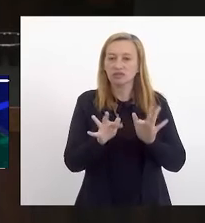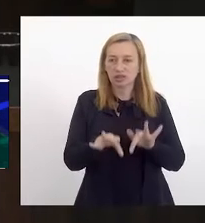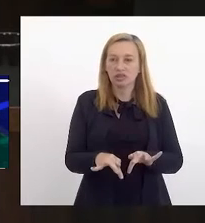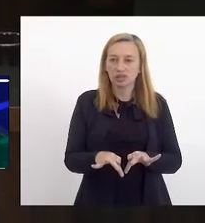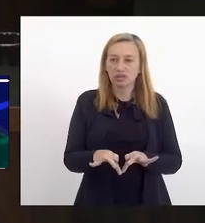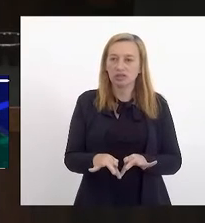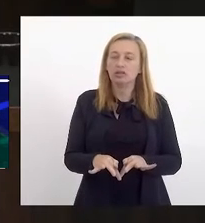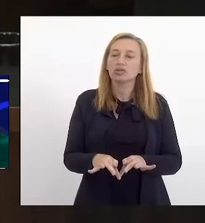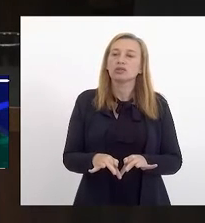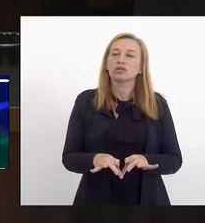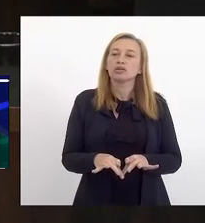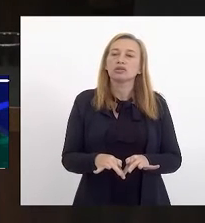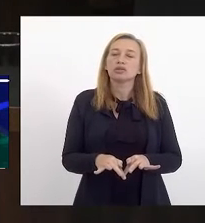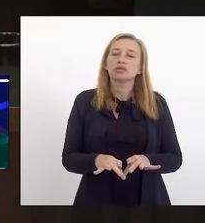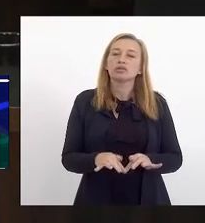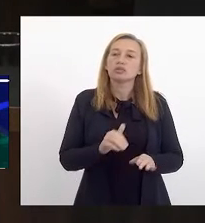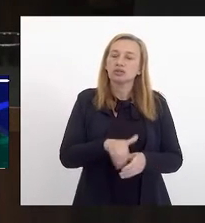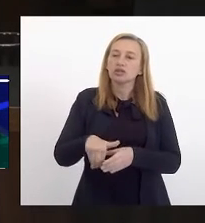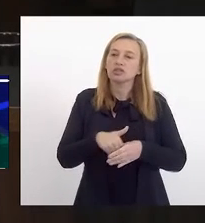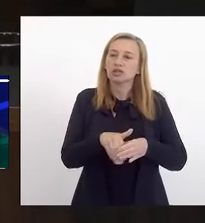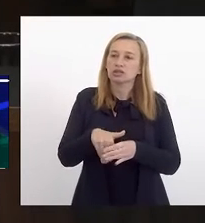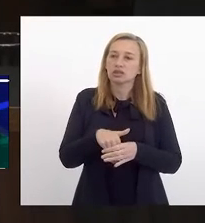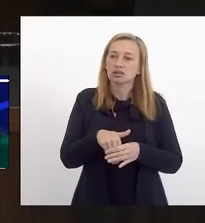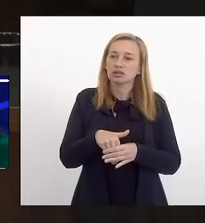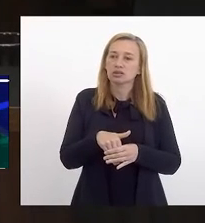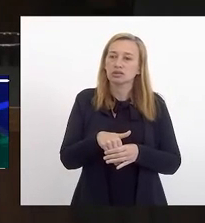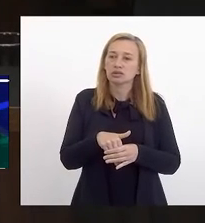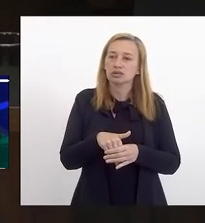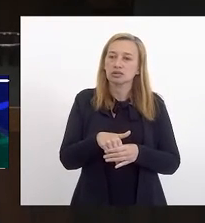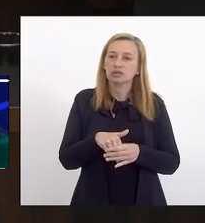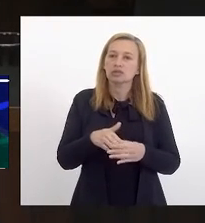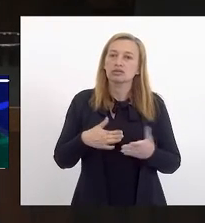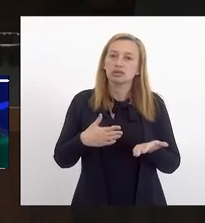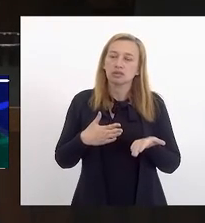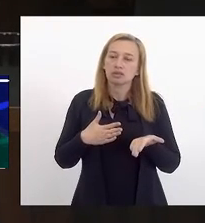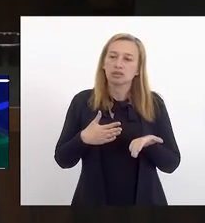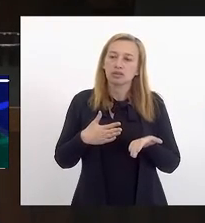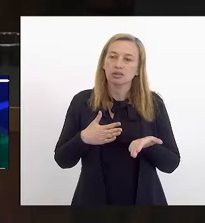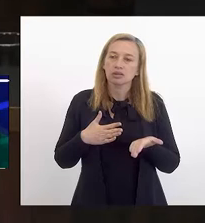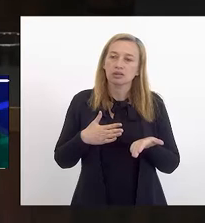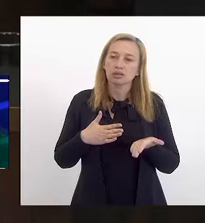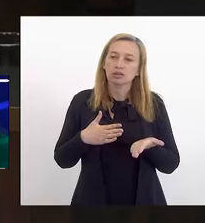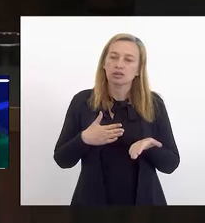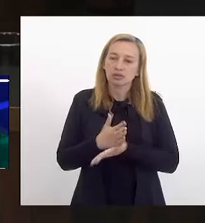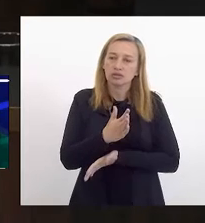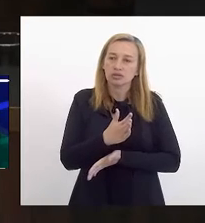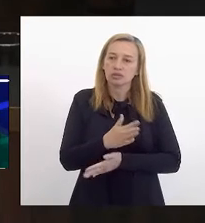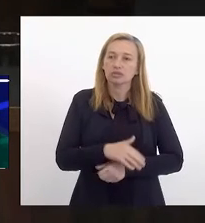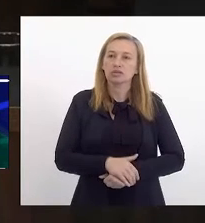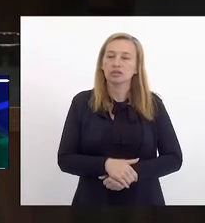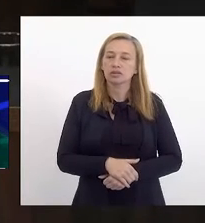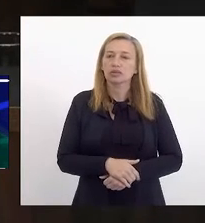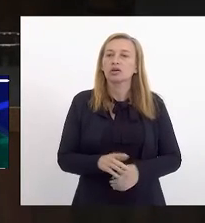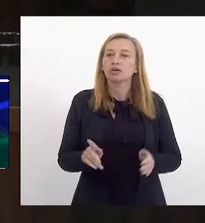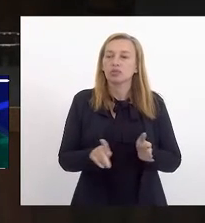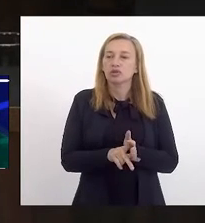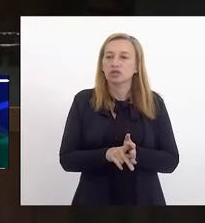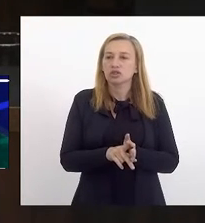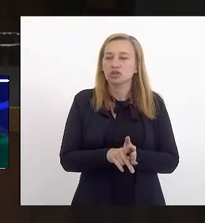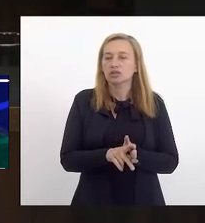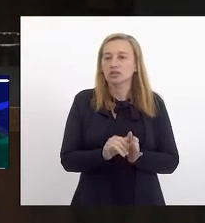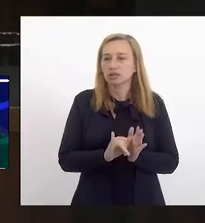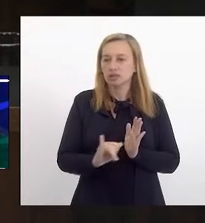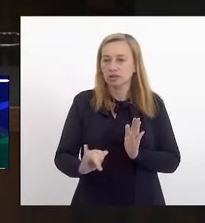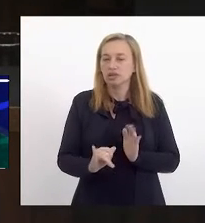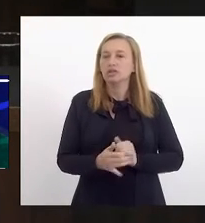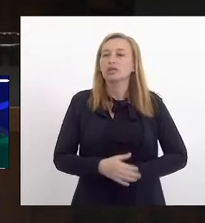encerrada a discussão. Em votação. Senhores que aprovam, permaneçam como estão. Aprovado, o projeto vai à